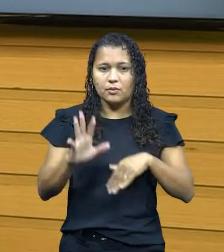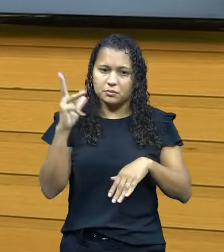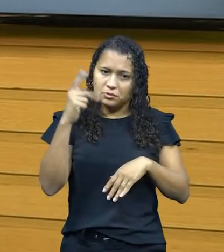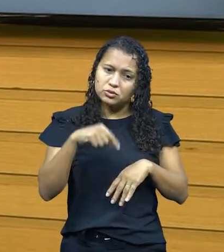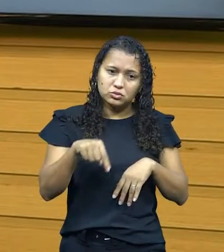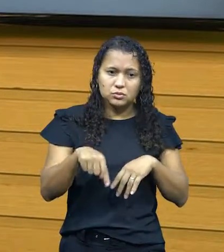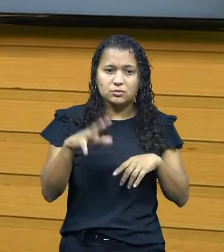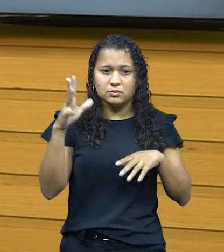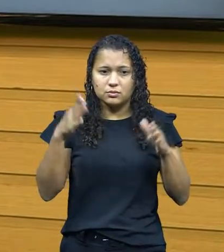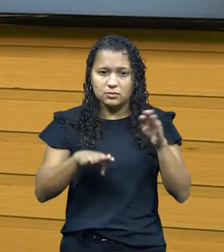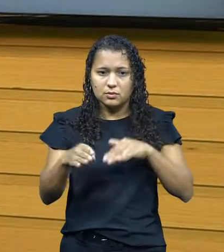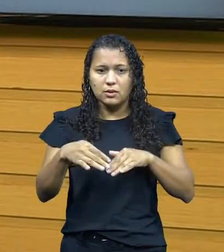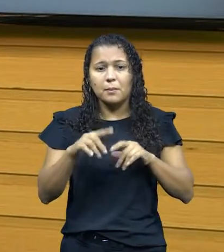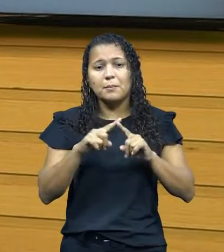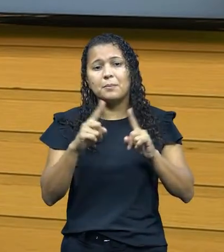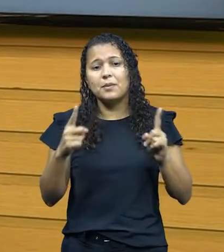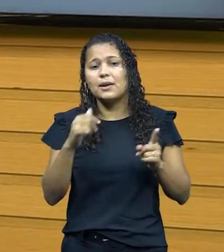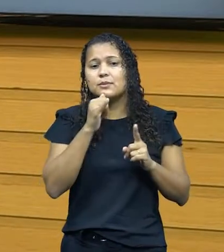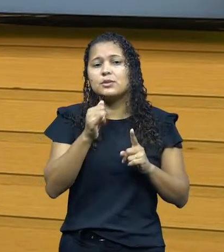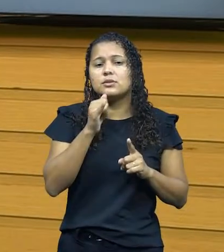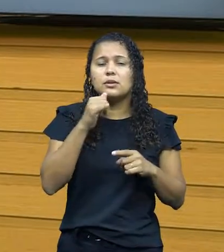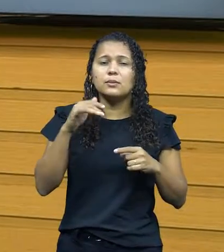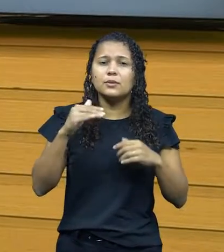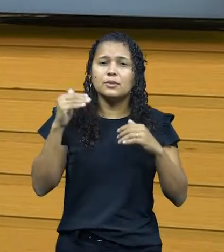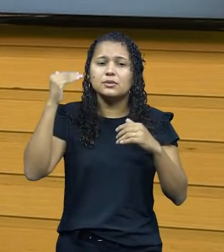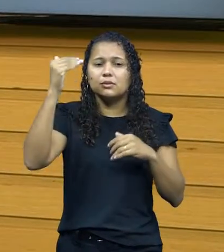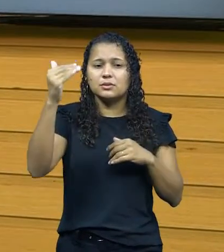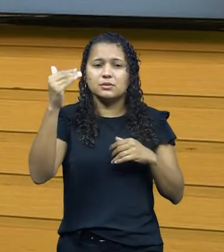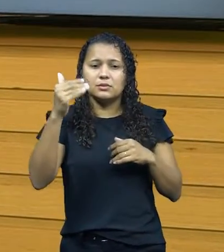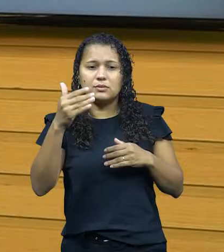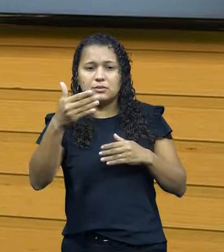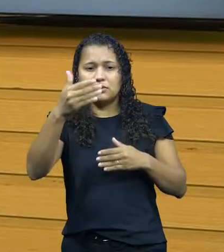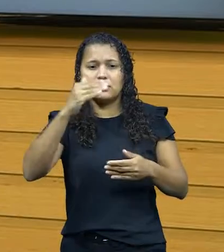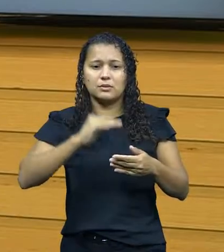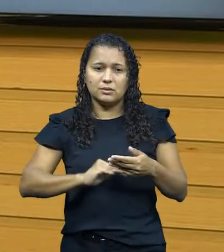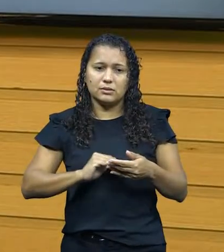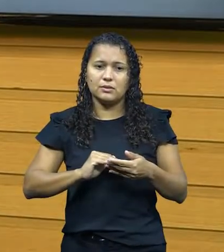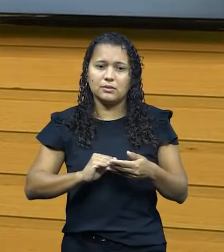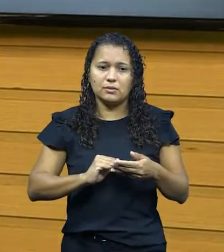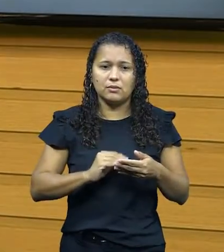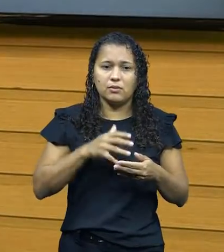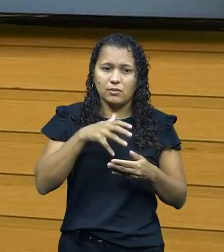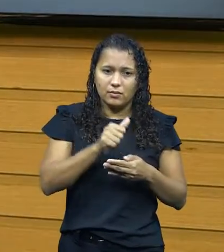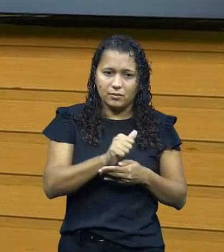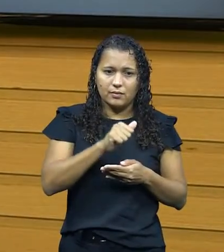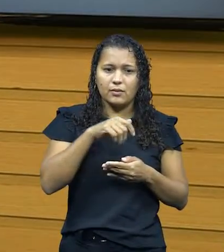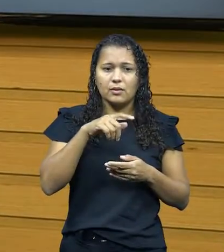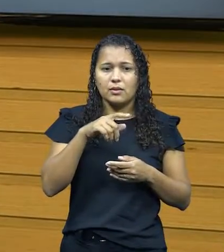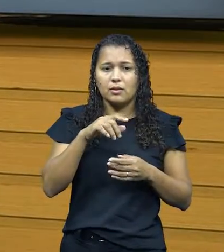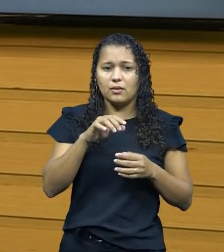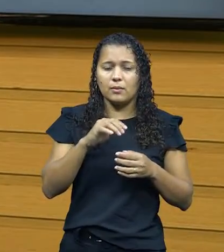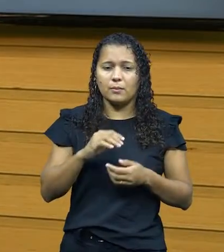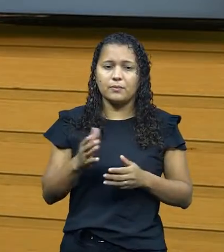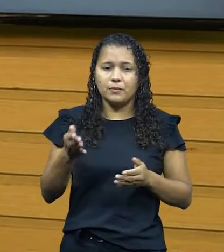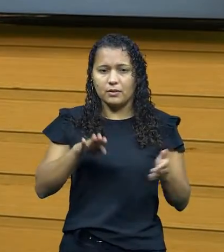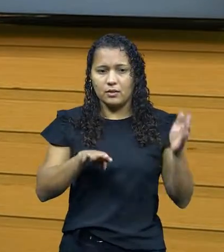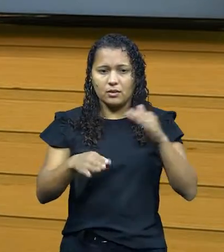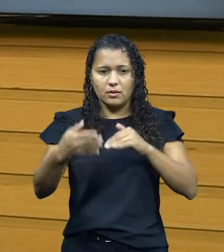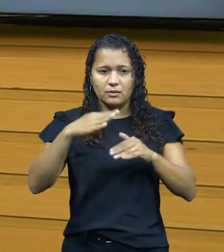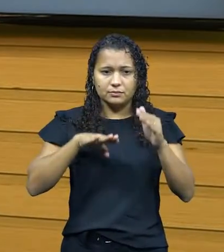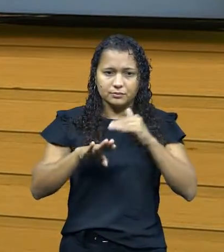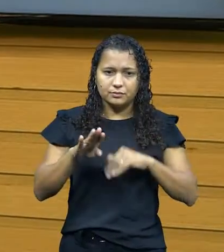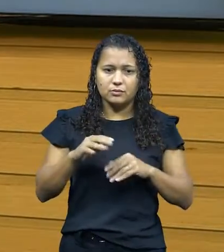no formato A4. Só que a parte de cima, ela cobre um dos furos, ela vai cobrir um dos furos, quando a gente